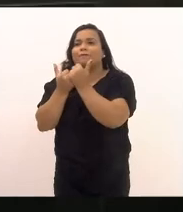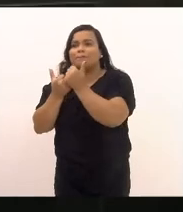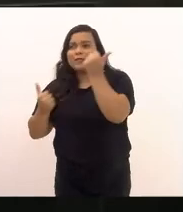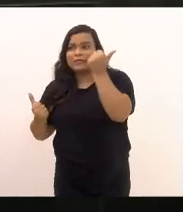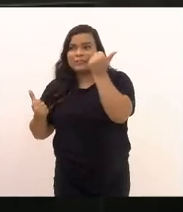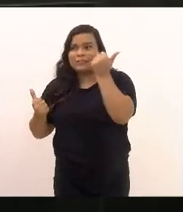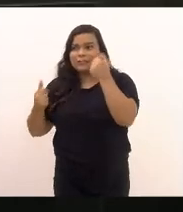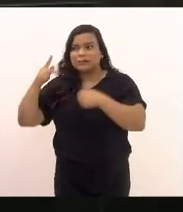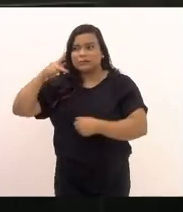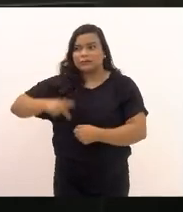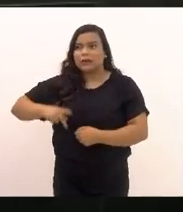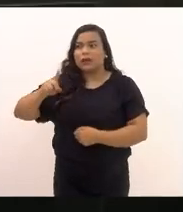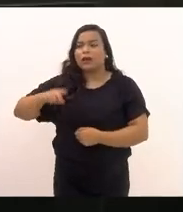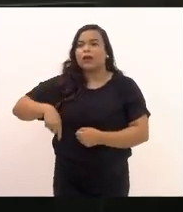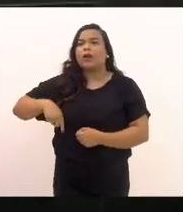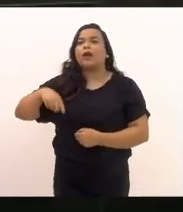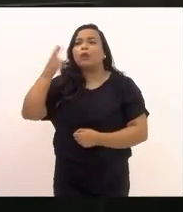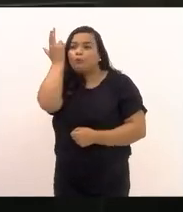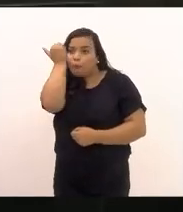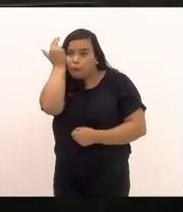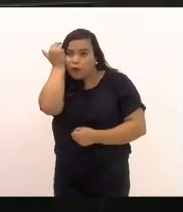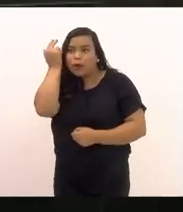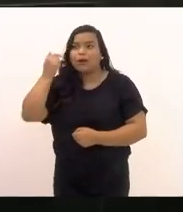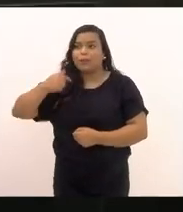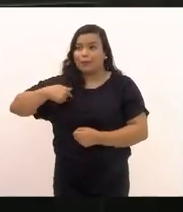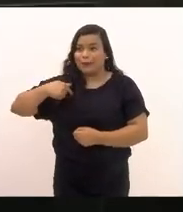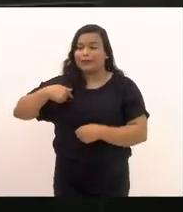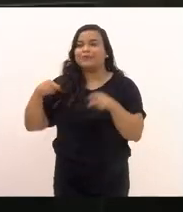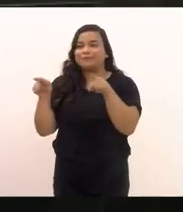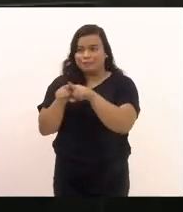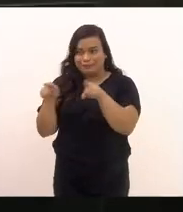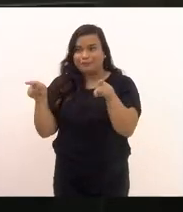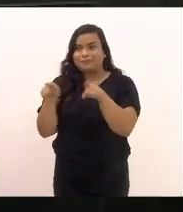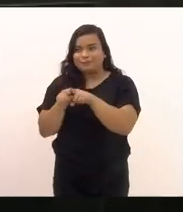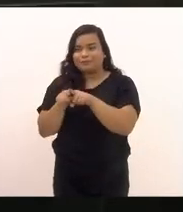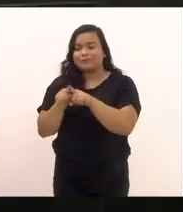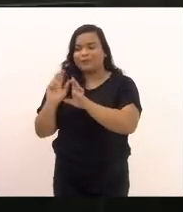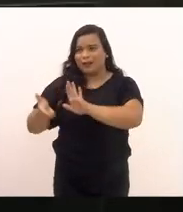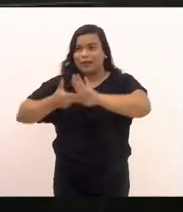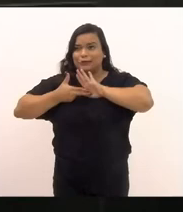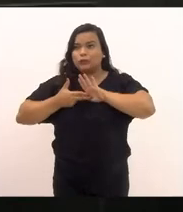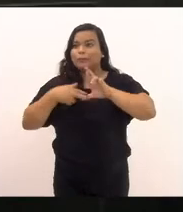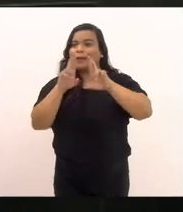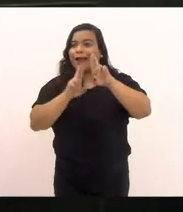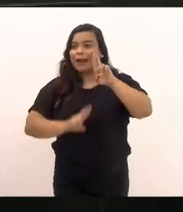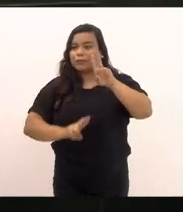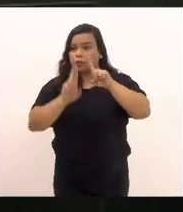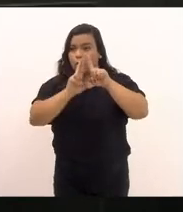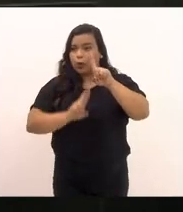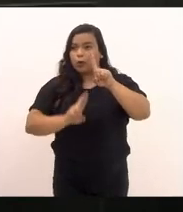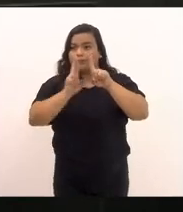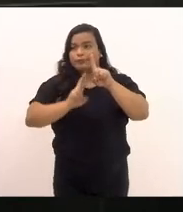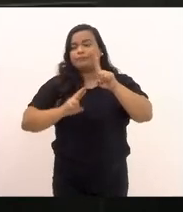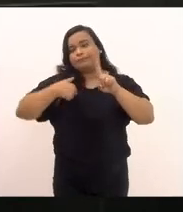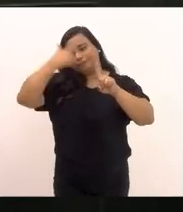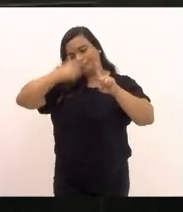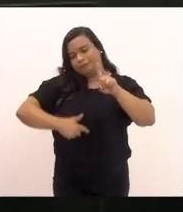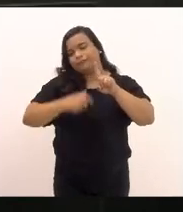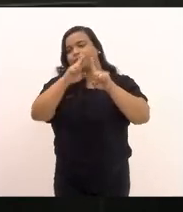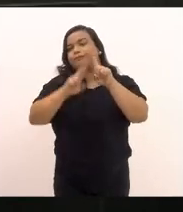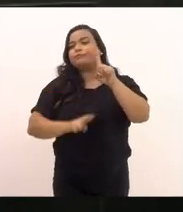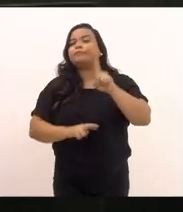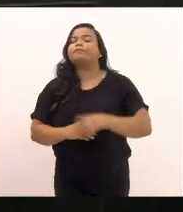Coelho, e a mim me coube, mais uma vez, assumir a relatoria dessa CPI. Eu